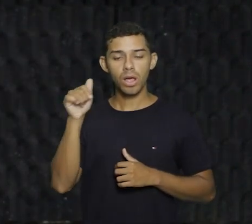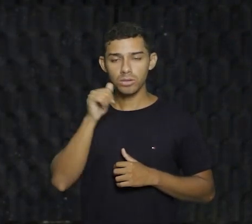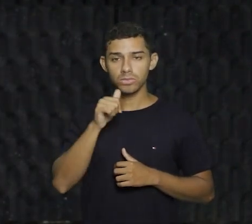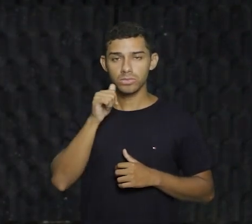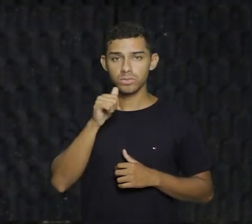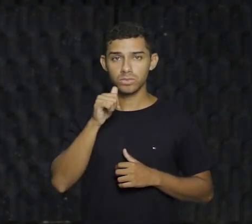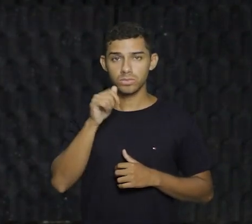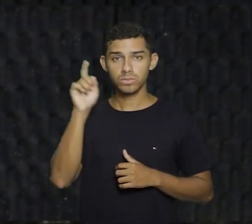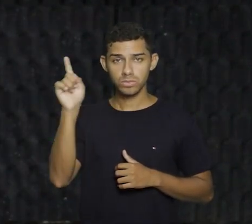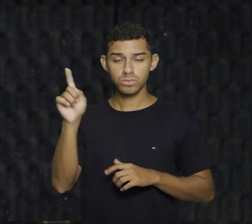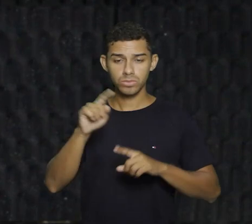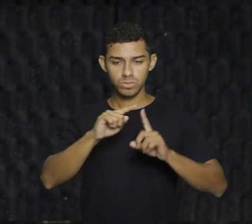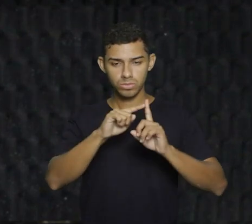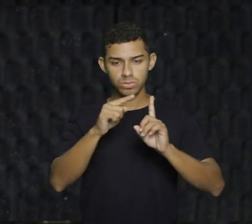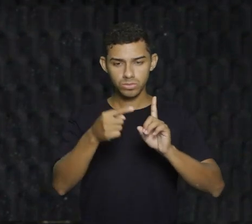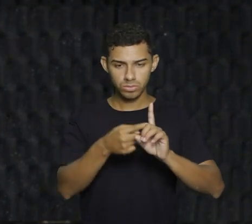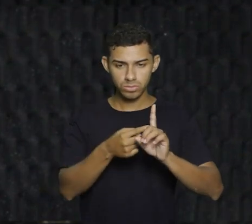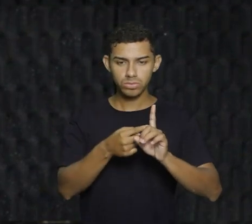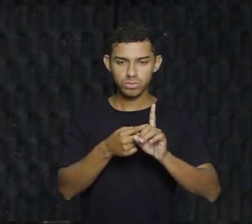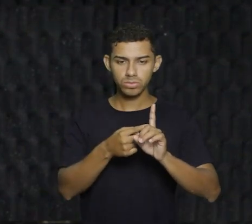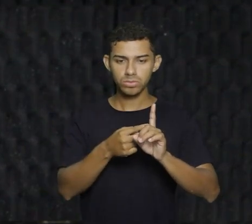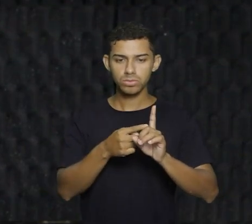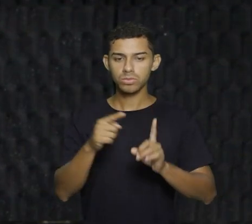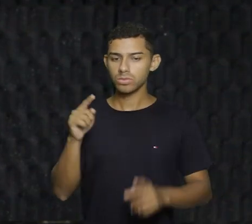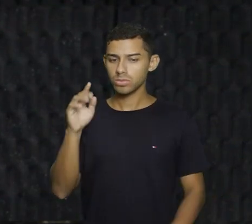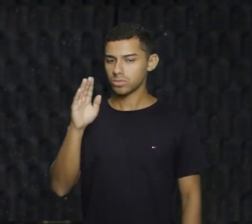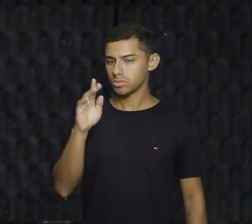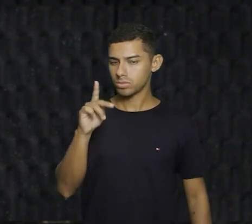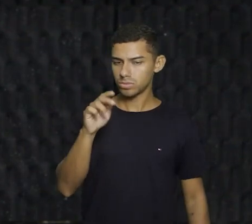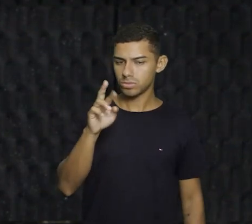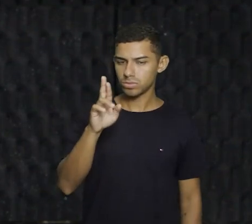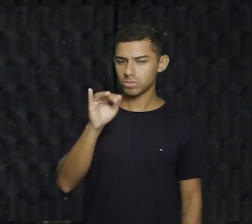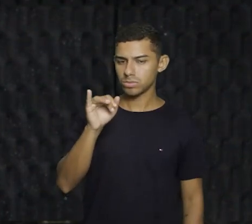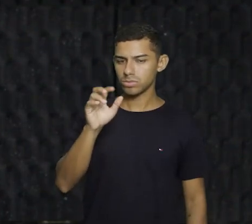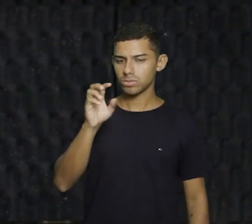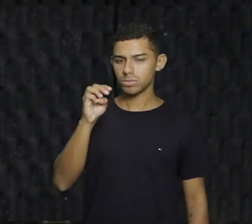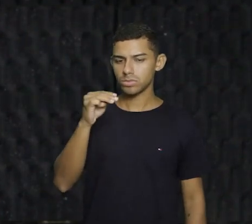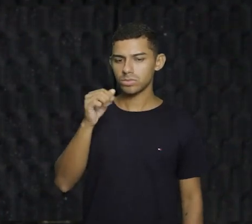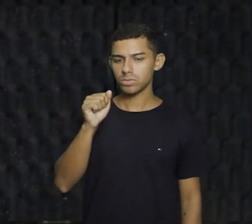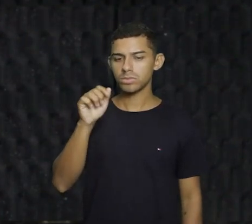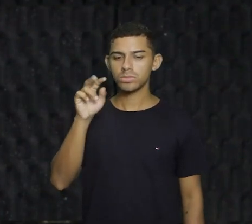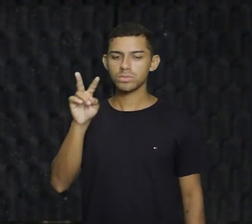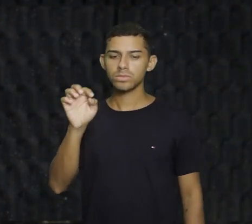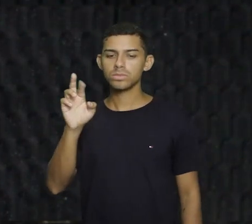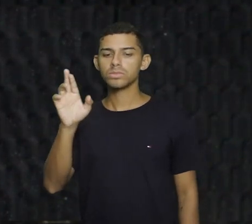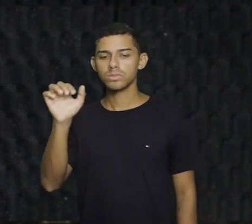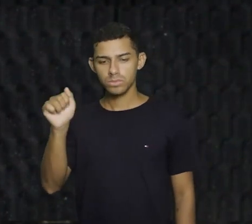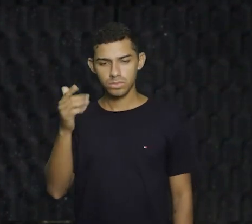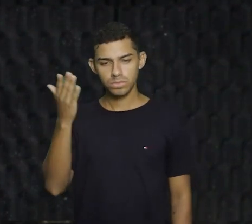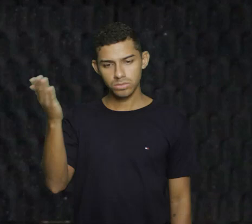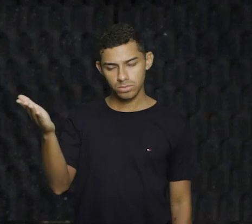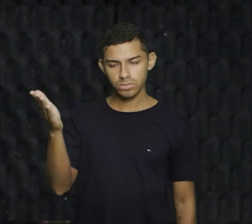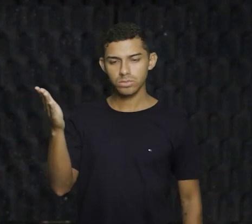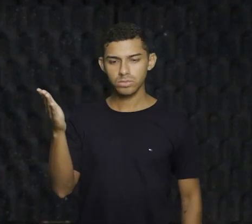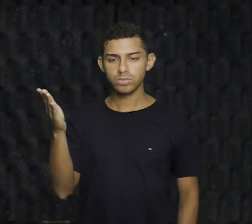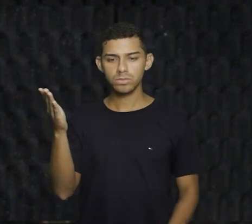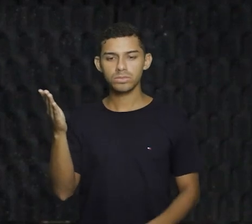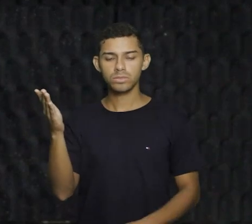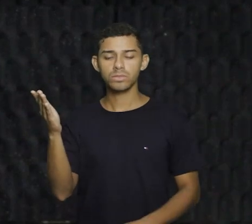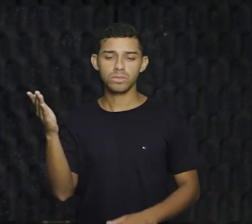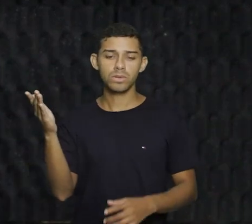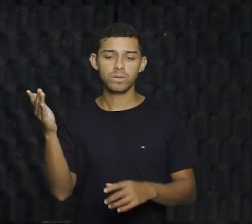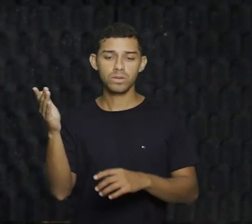A primavera não é uma das 4 estações? Sim. Só que na hora que eu falo da primavera como uma referência mitológica,